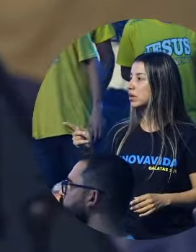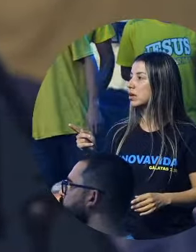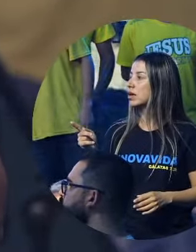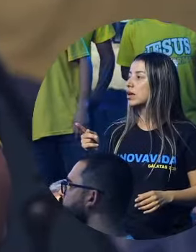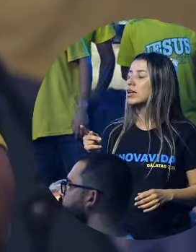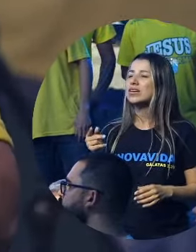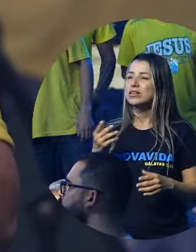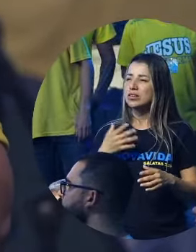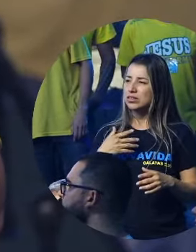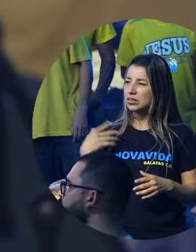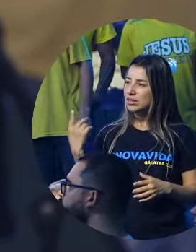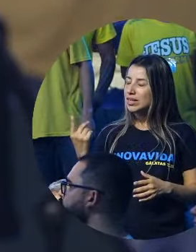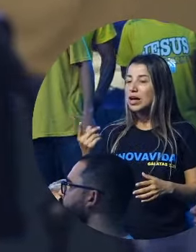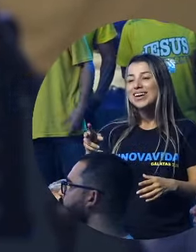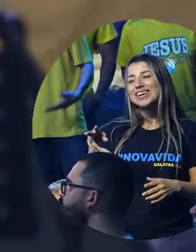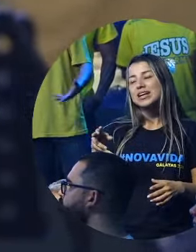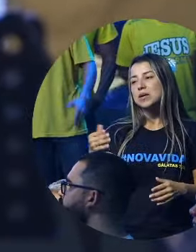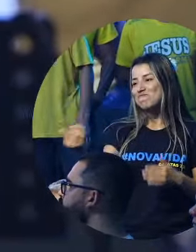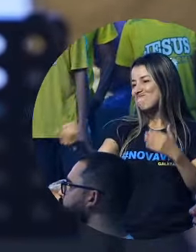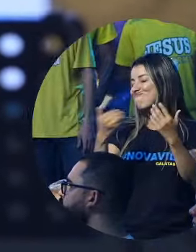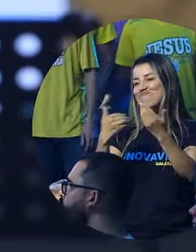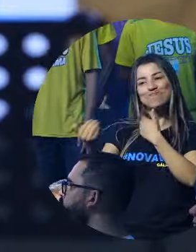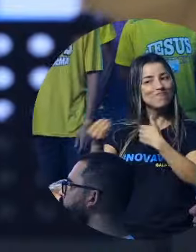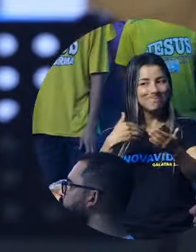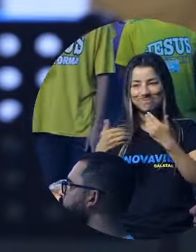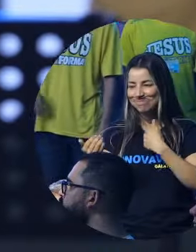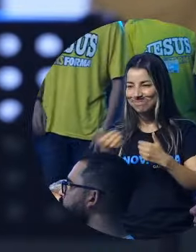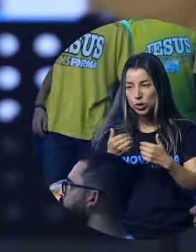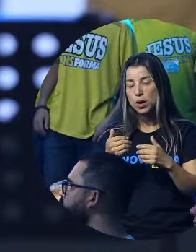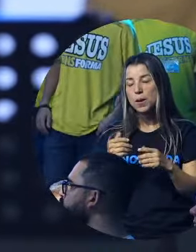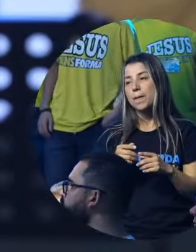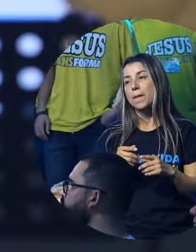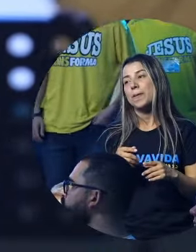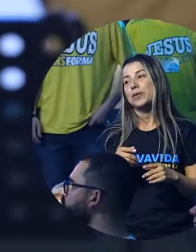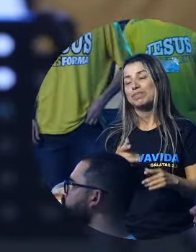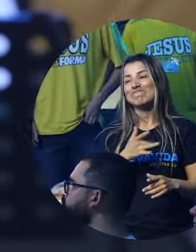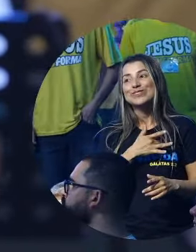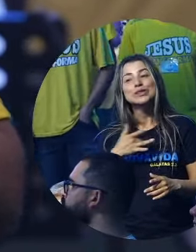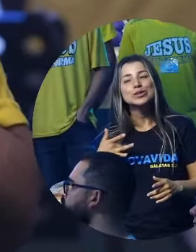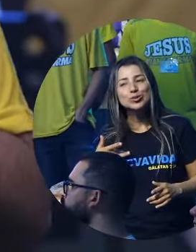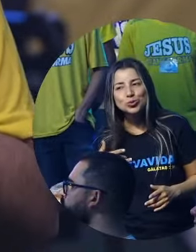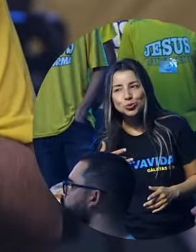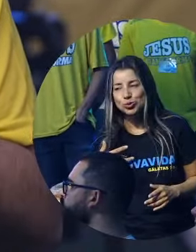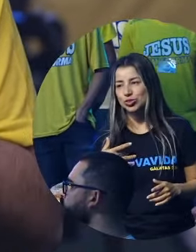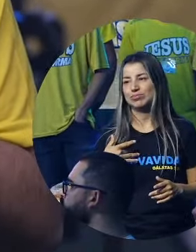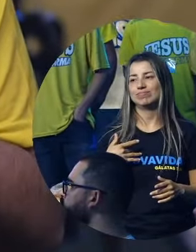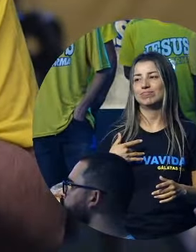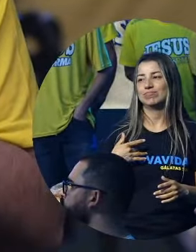o nosso reconhecimento. Eles não puderam vir, a gente queria trazê-los, mas por questões de saúde eles não puderam vir.